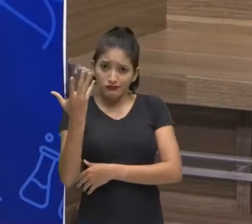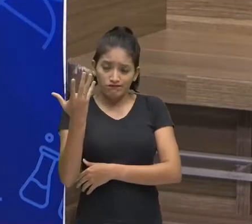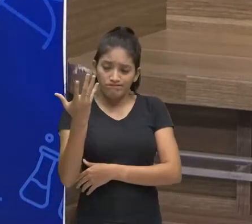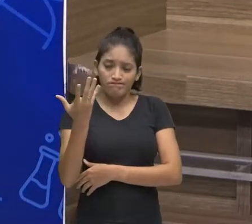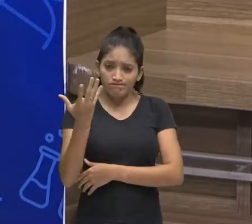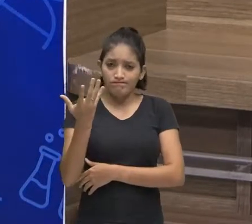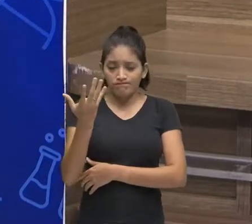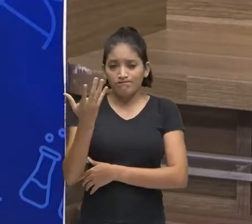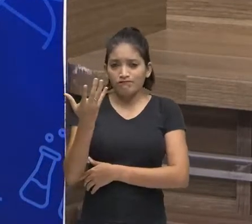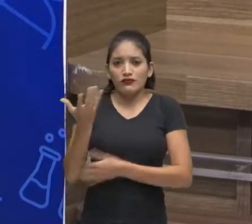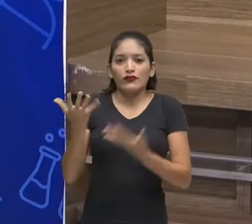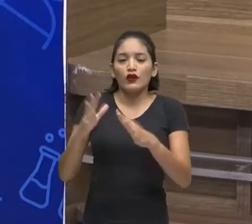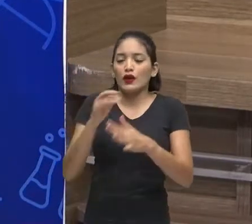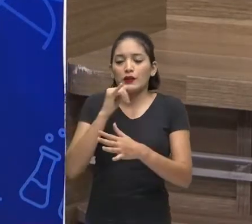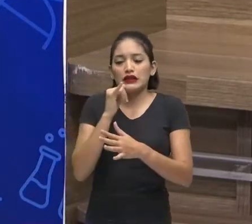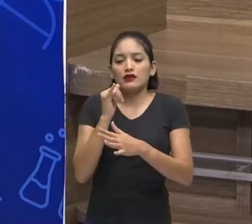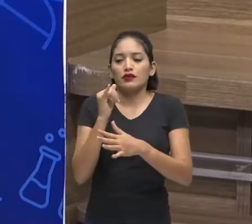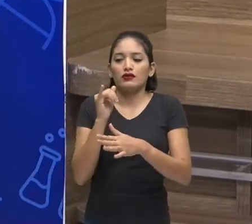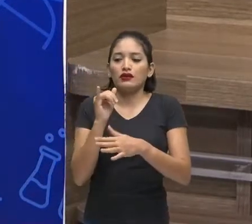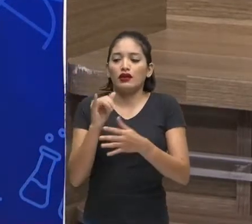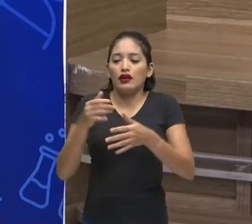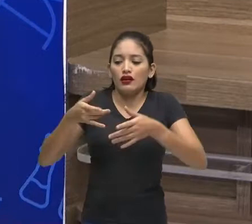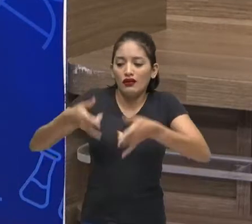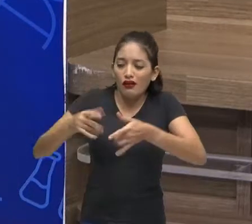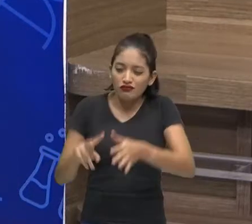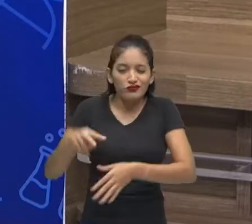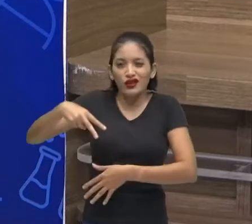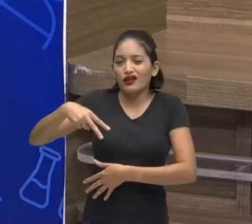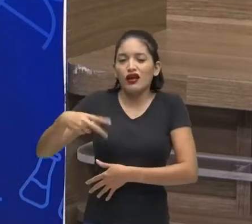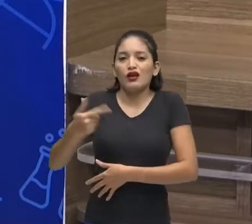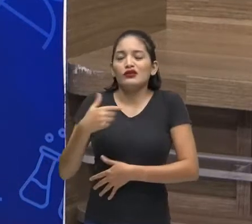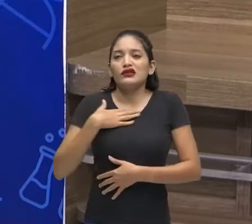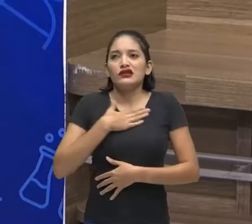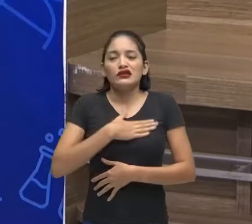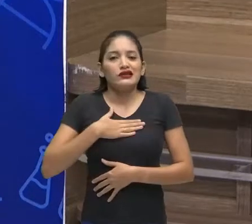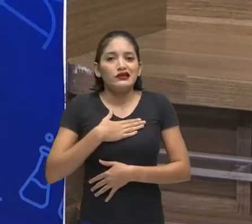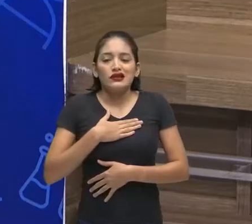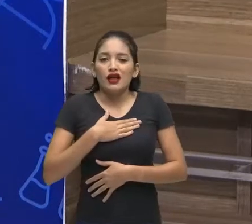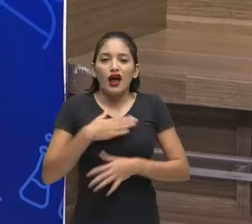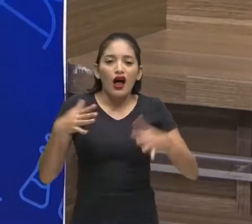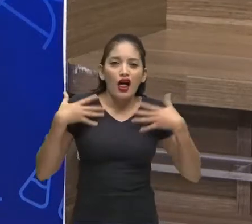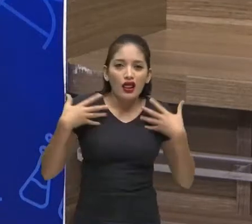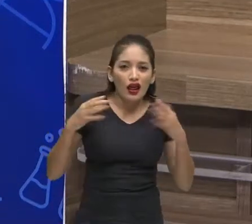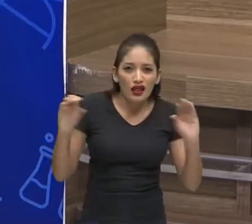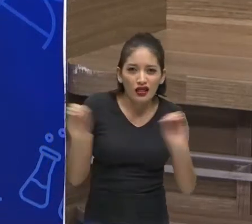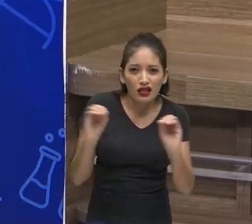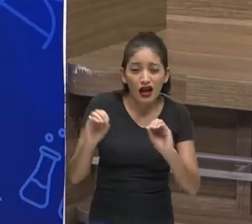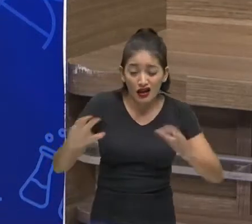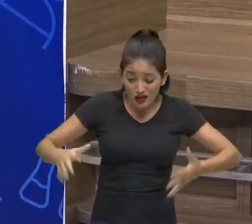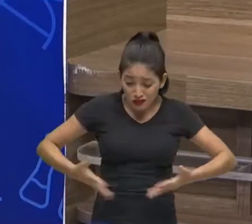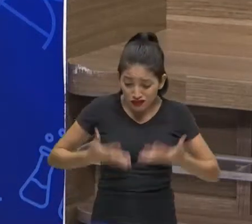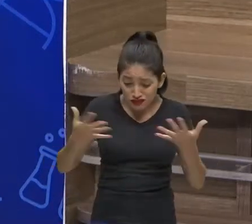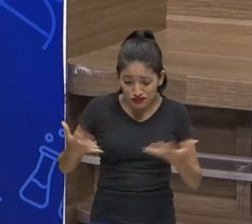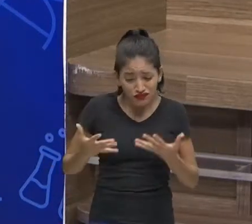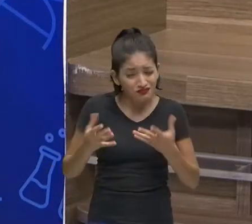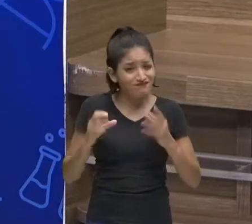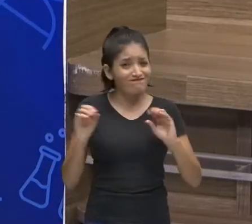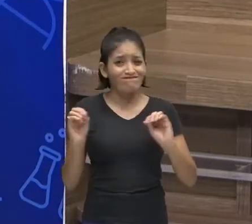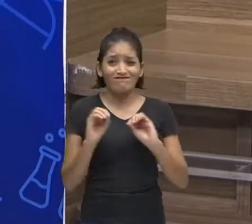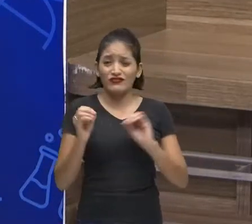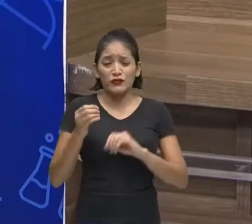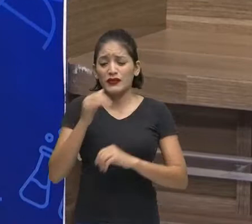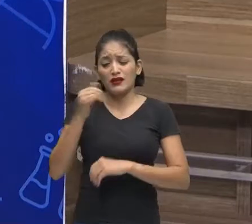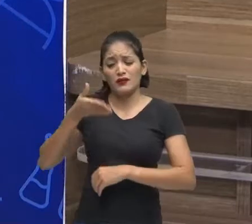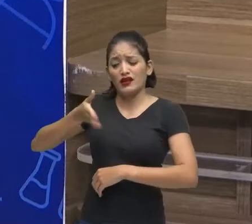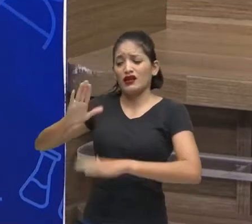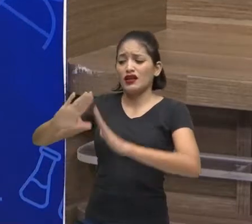não quer levantar, não tem satisfação, não tem alegria, não tem motivação para ir para a